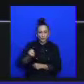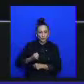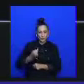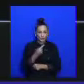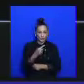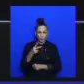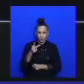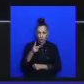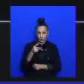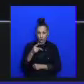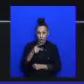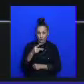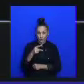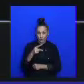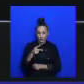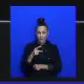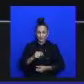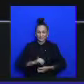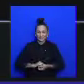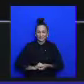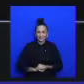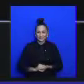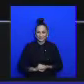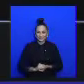Número 12.